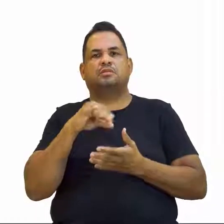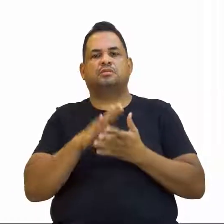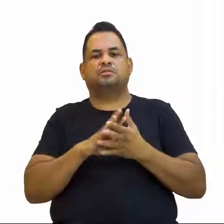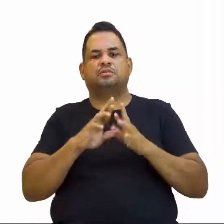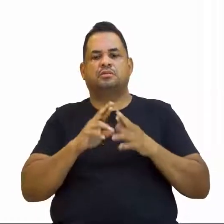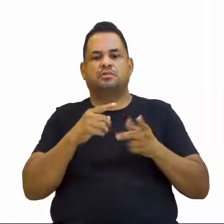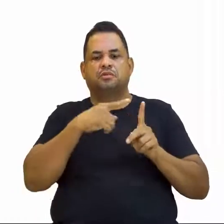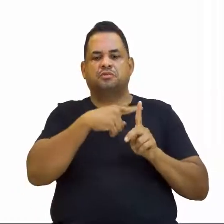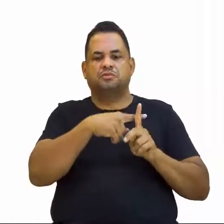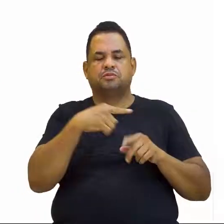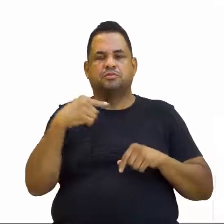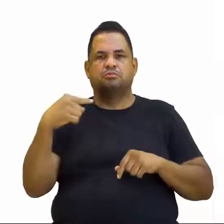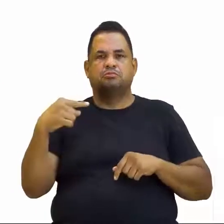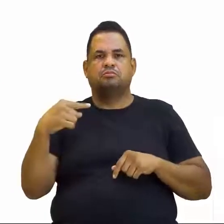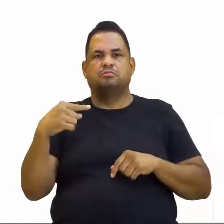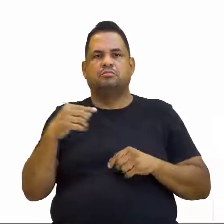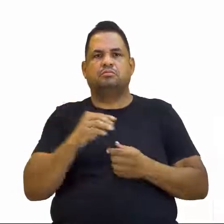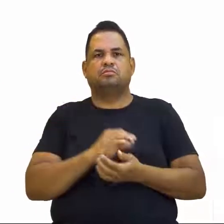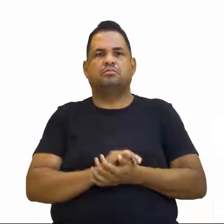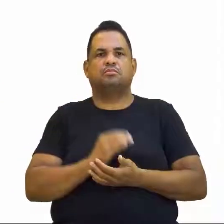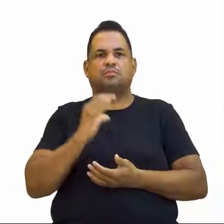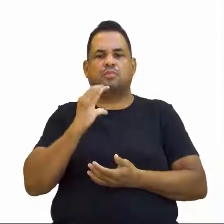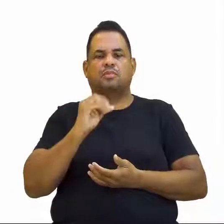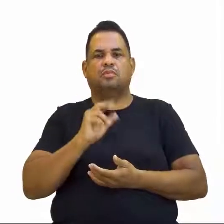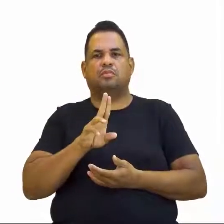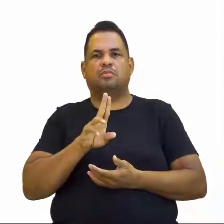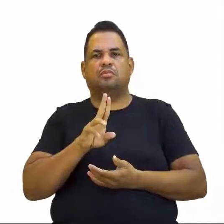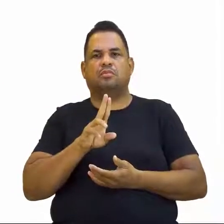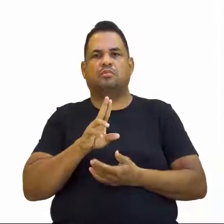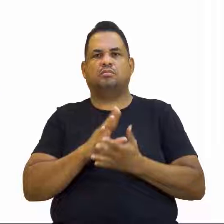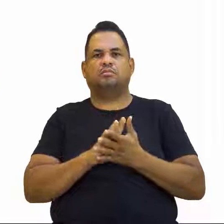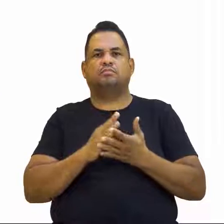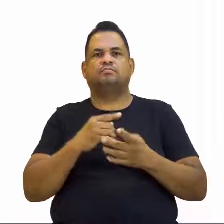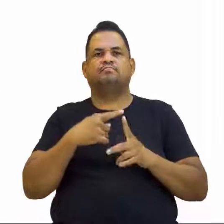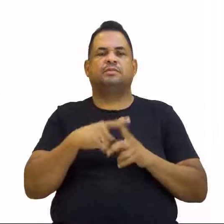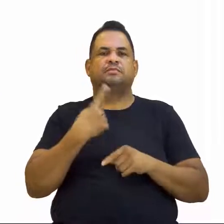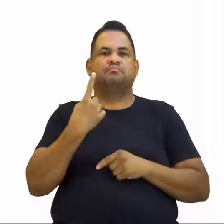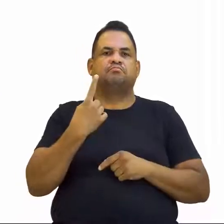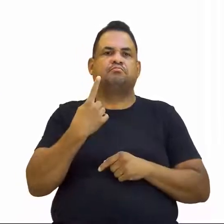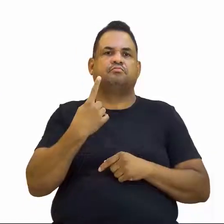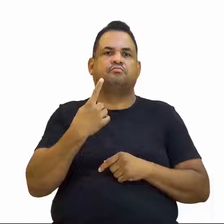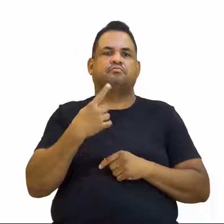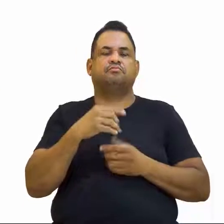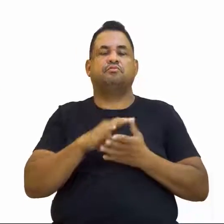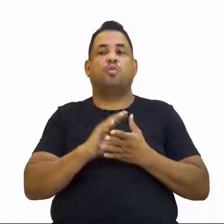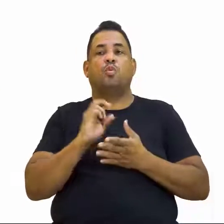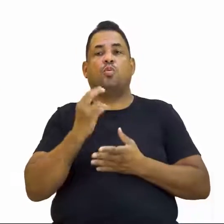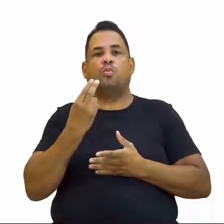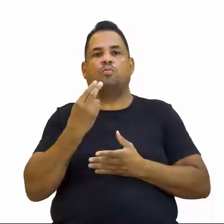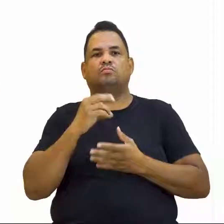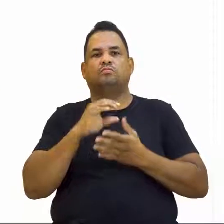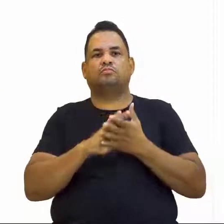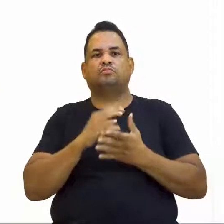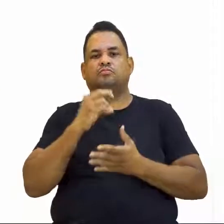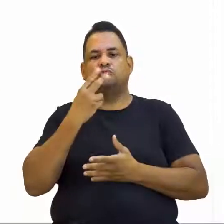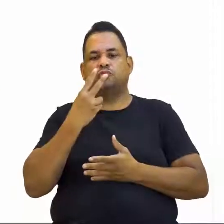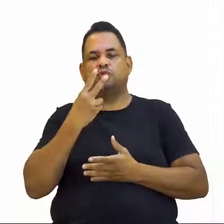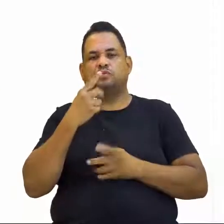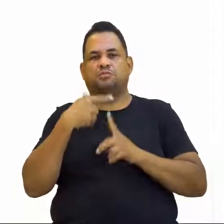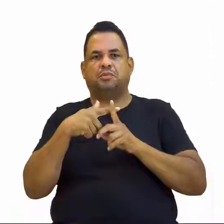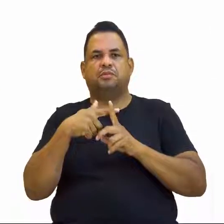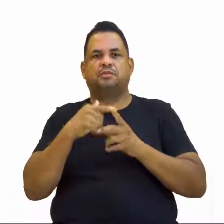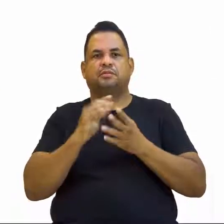diferentes, como por exemplo o cobre, que ele pode ser +1 ou ainda 2+, a gente